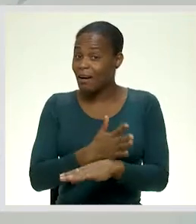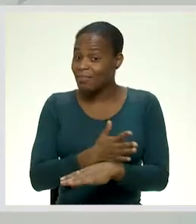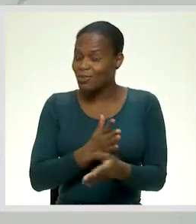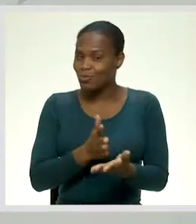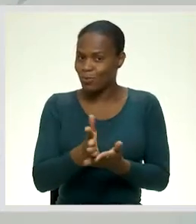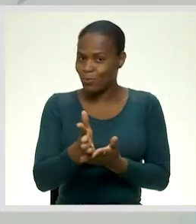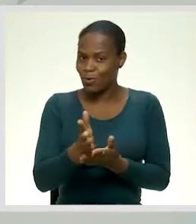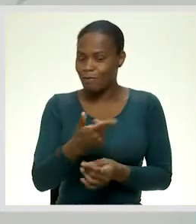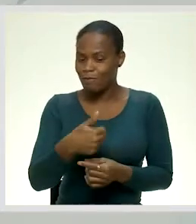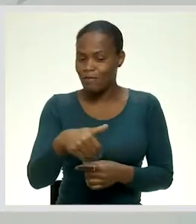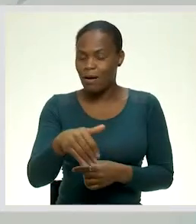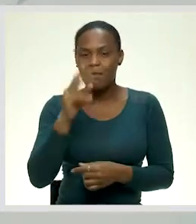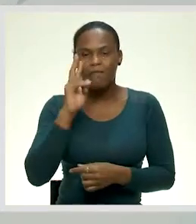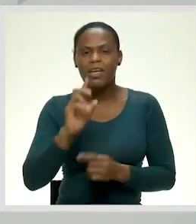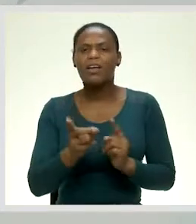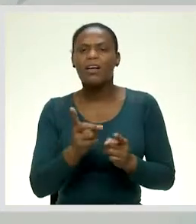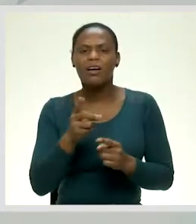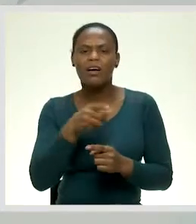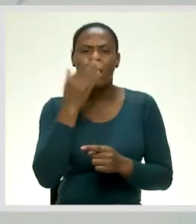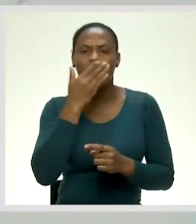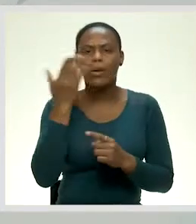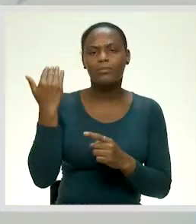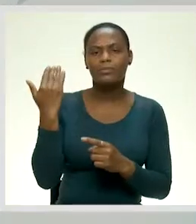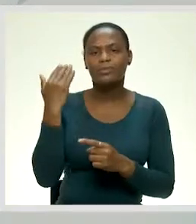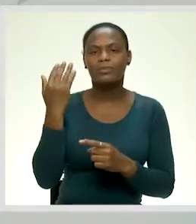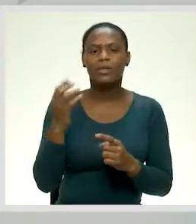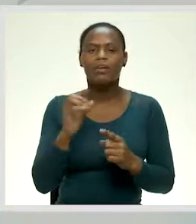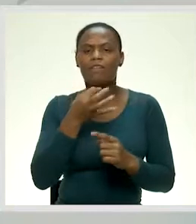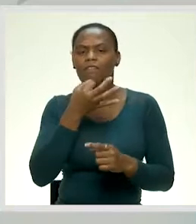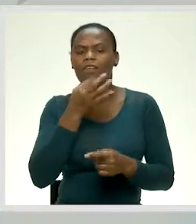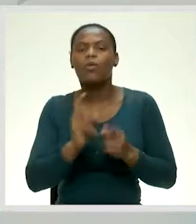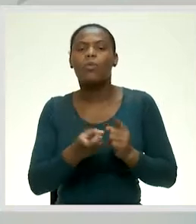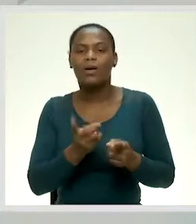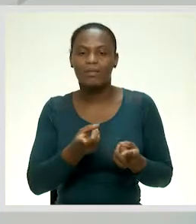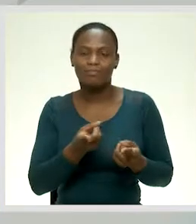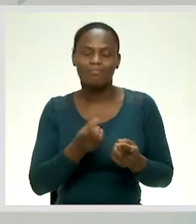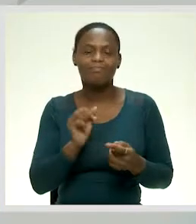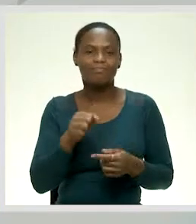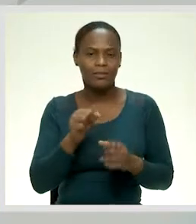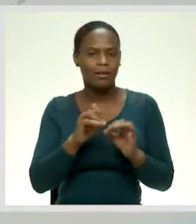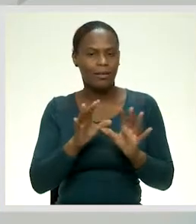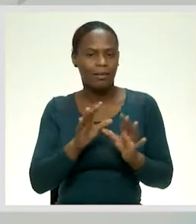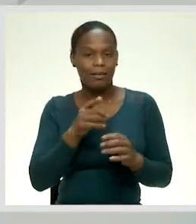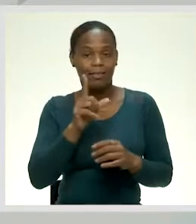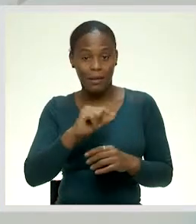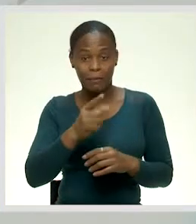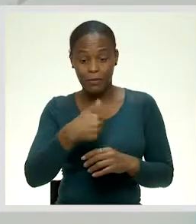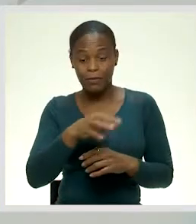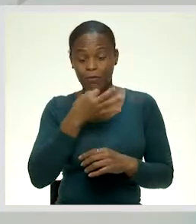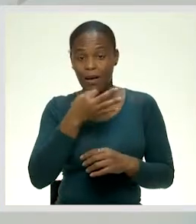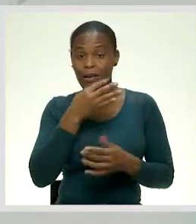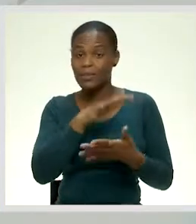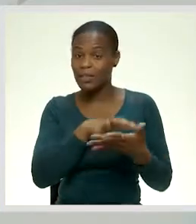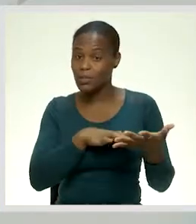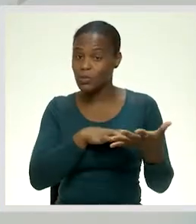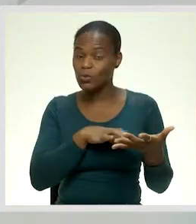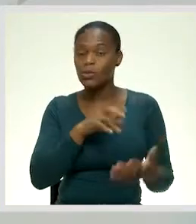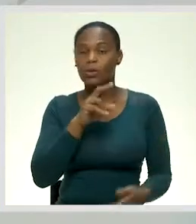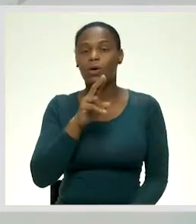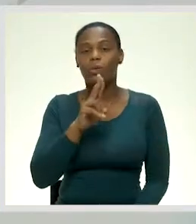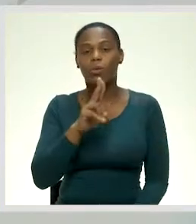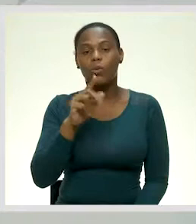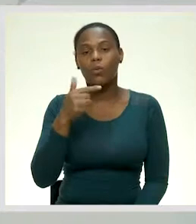aquilo que foi a nossa aula anterior. O que é que nós falamos? Exato, também falamos de textos utilitários, o que é que